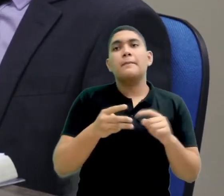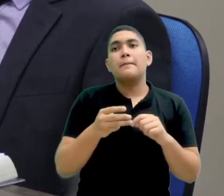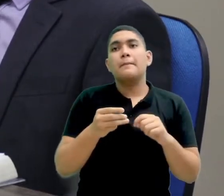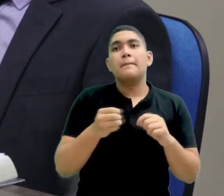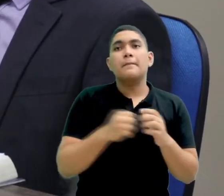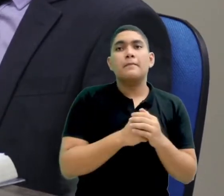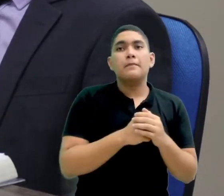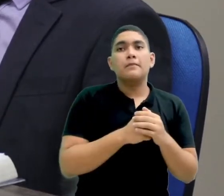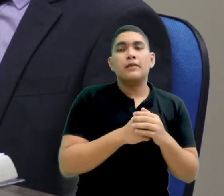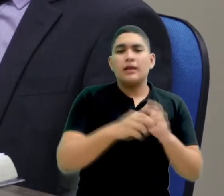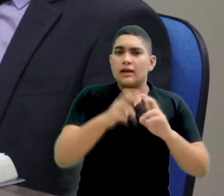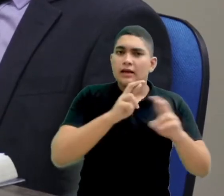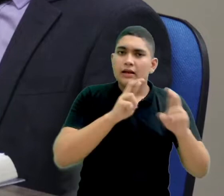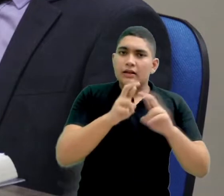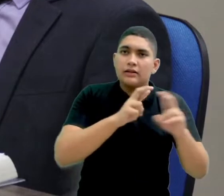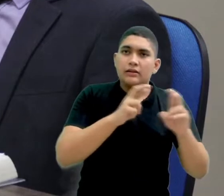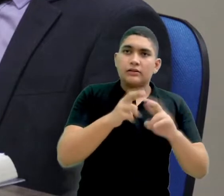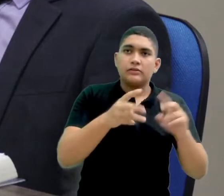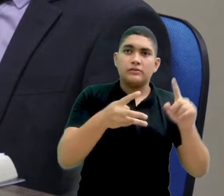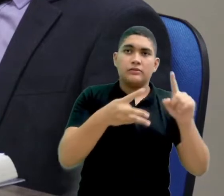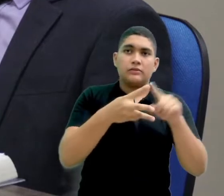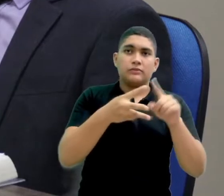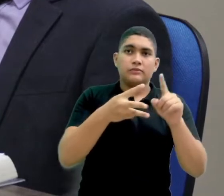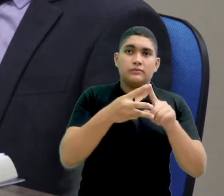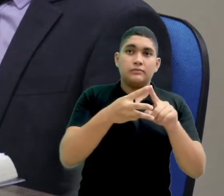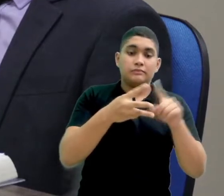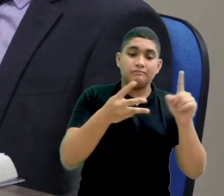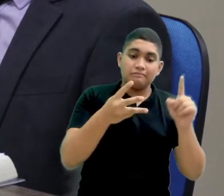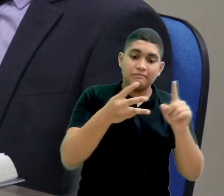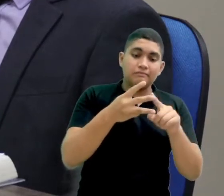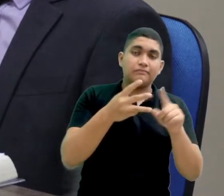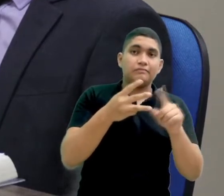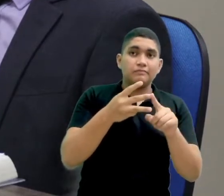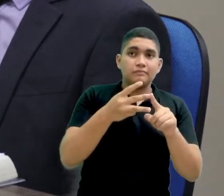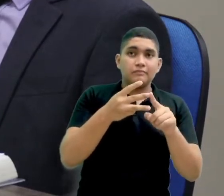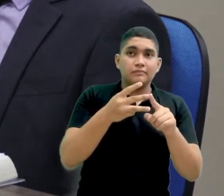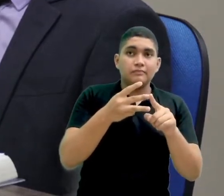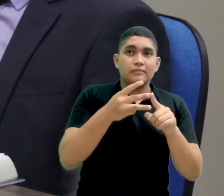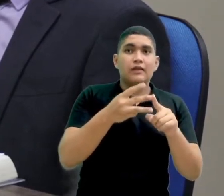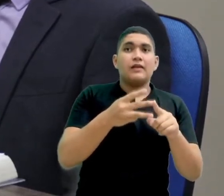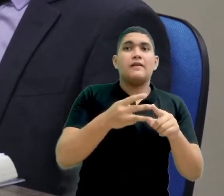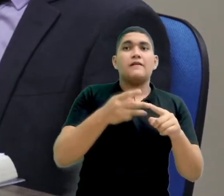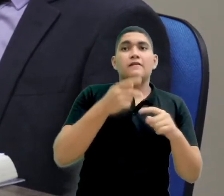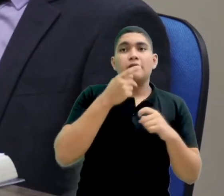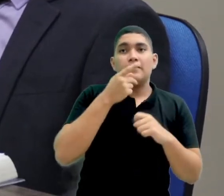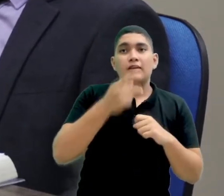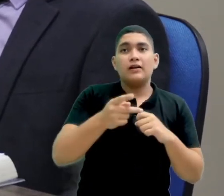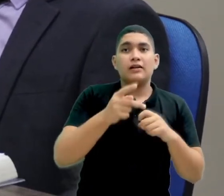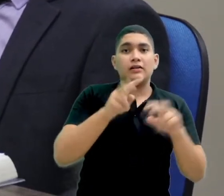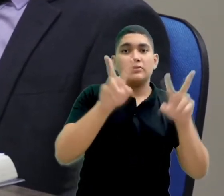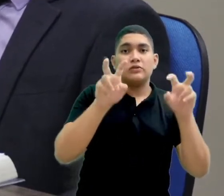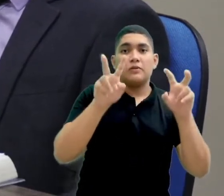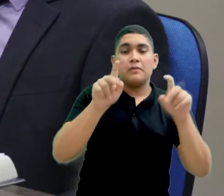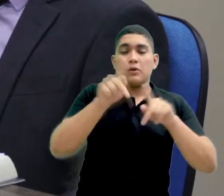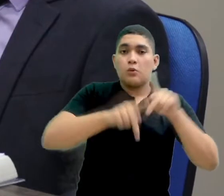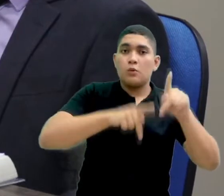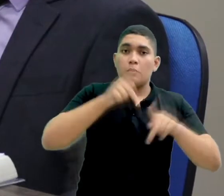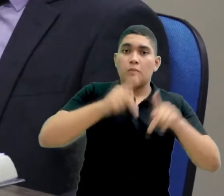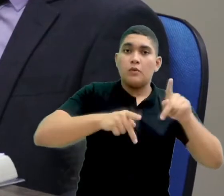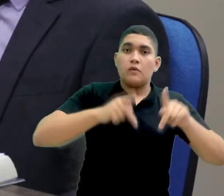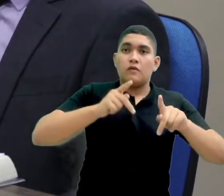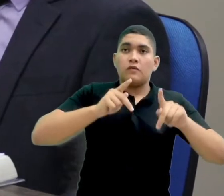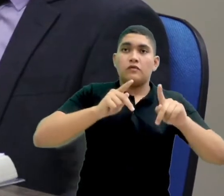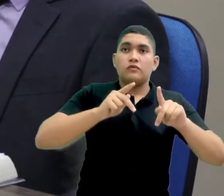E em relação ao aspecto cerimonial e civil, diz mais respeito ao povo judeu,